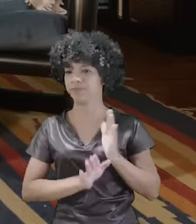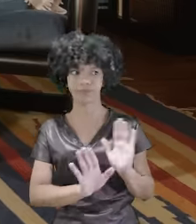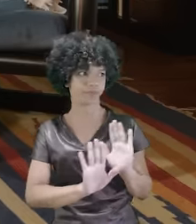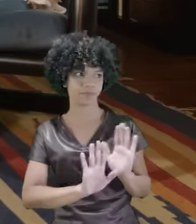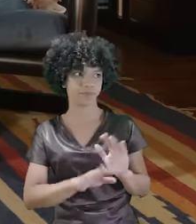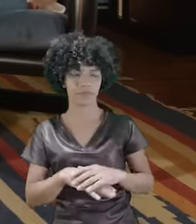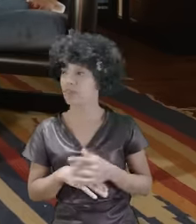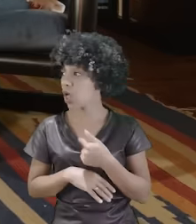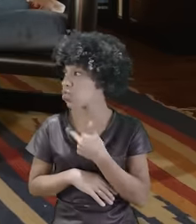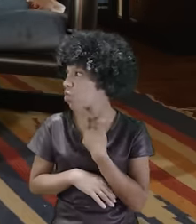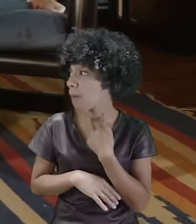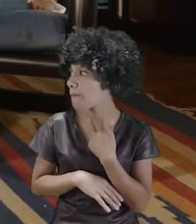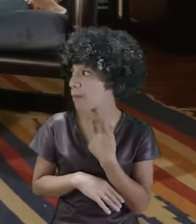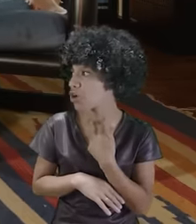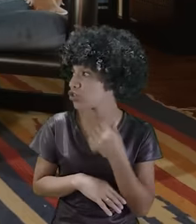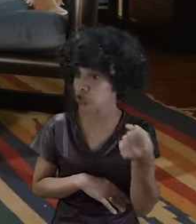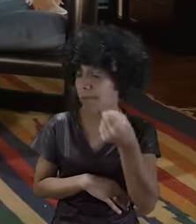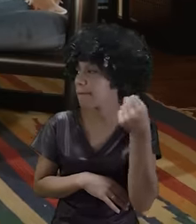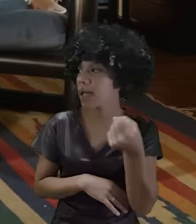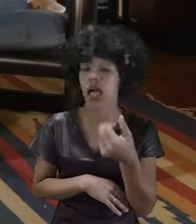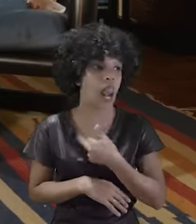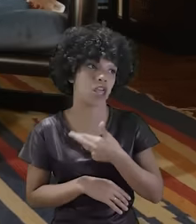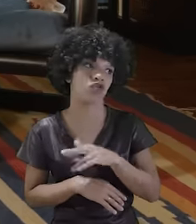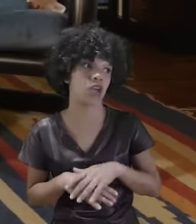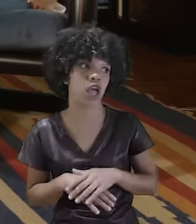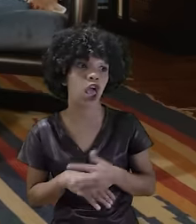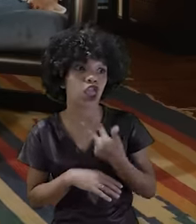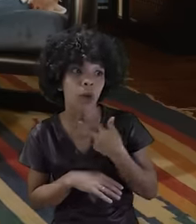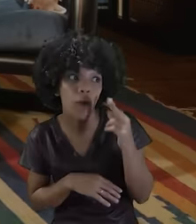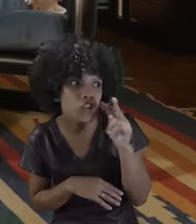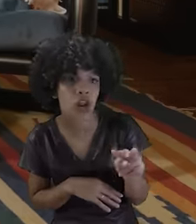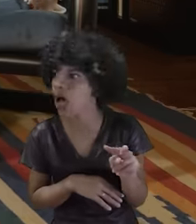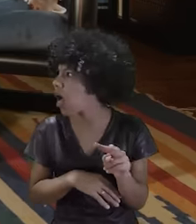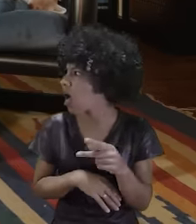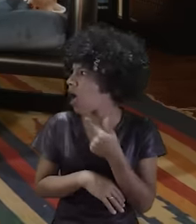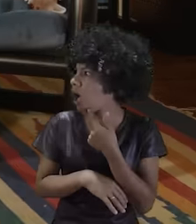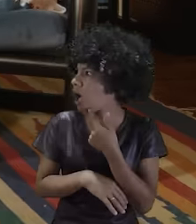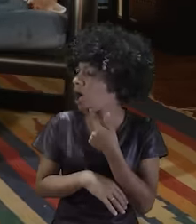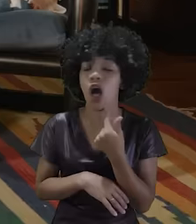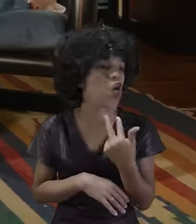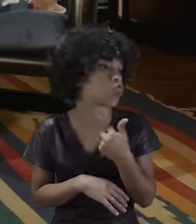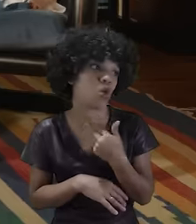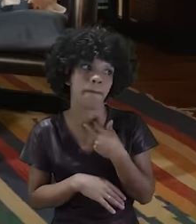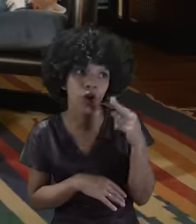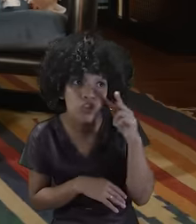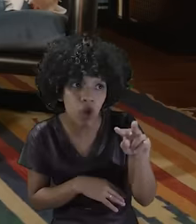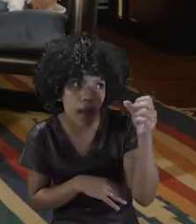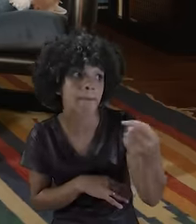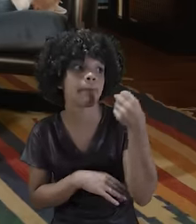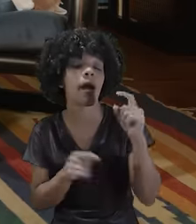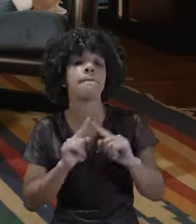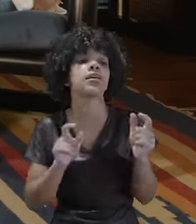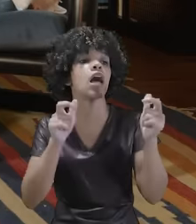entro a você não pode beber né só não pode beber não pode nem olhar não pode olhar para não pode olhar para a